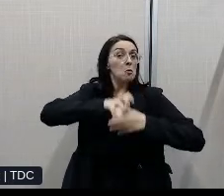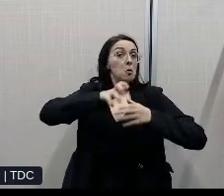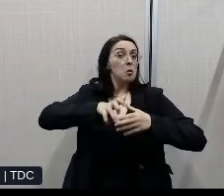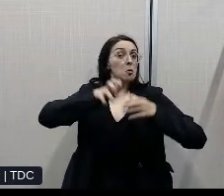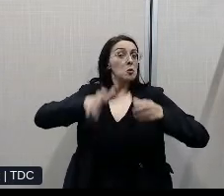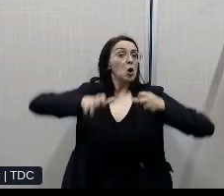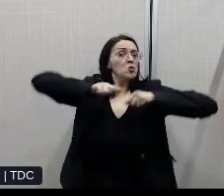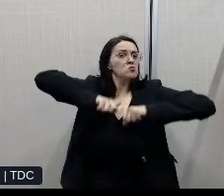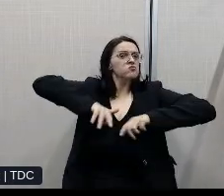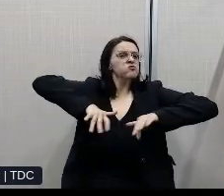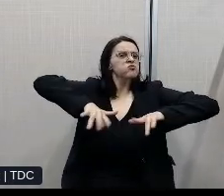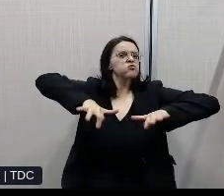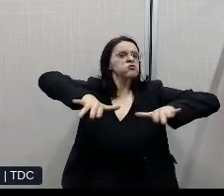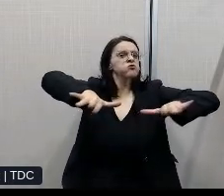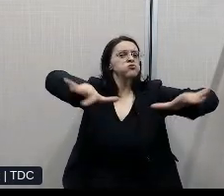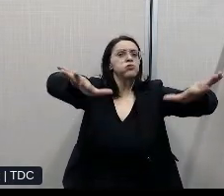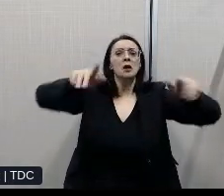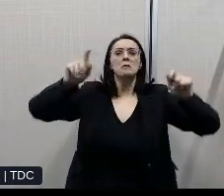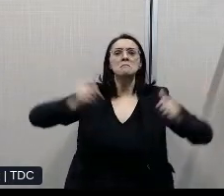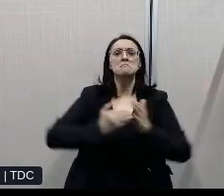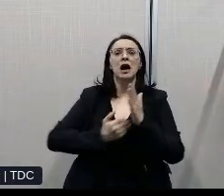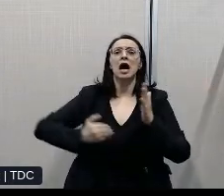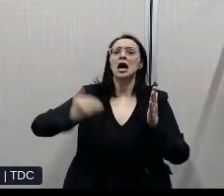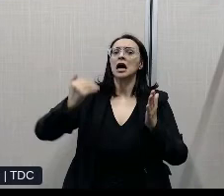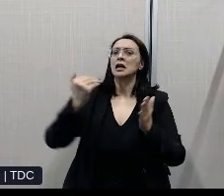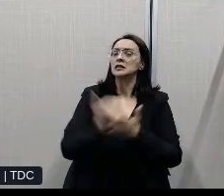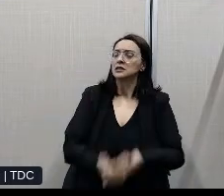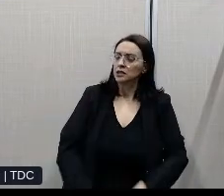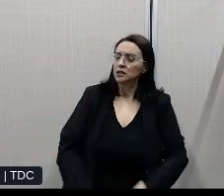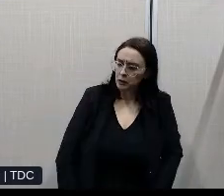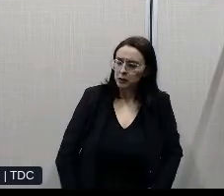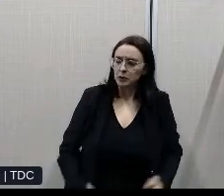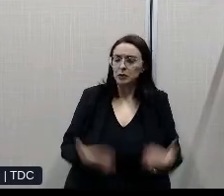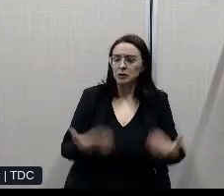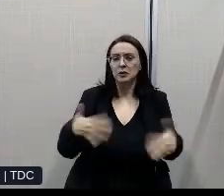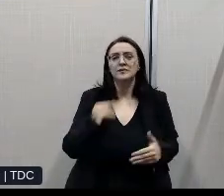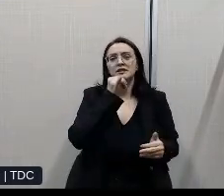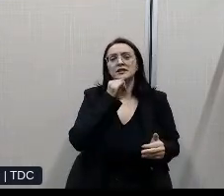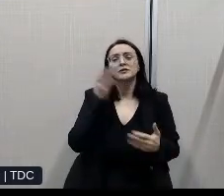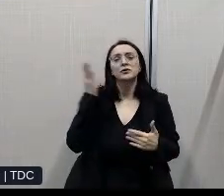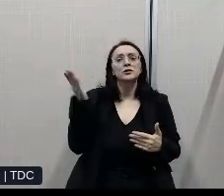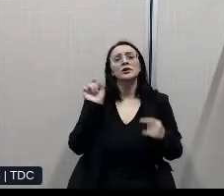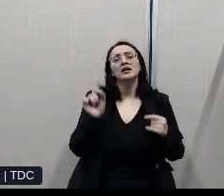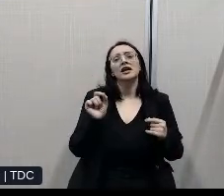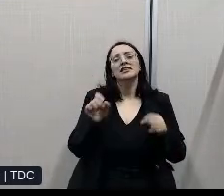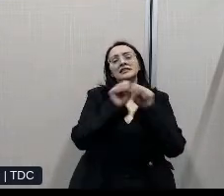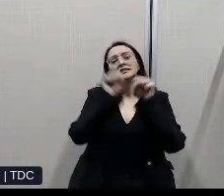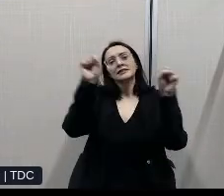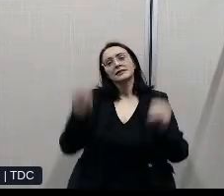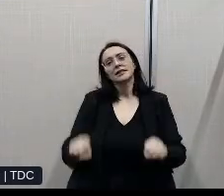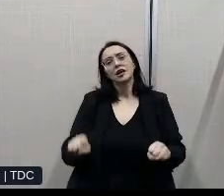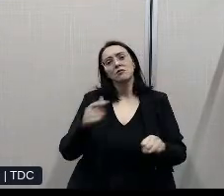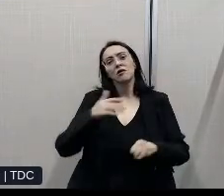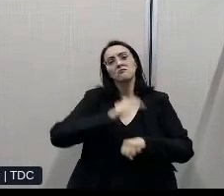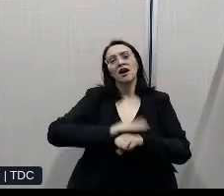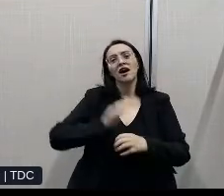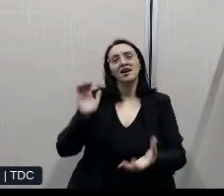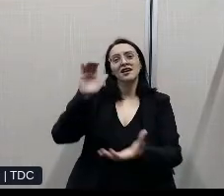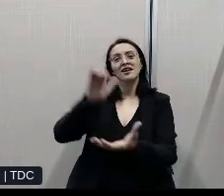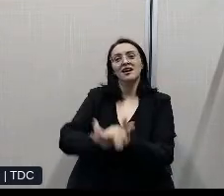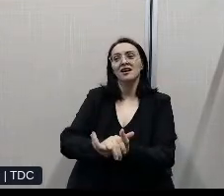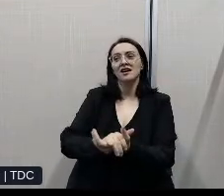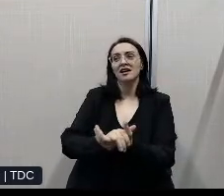mais rápida, numa escala muito maior. Pode ir para o próximo. Esse exemplo aqui é o de um sistema que fazia o casamento